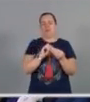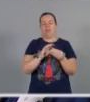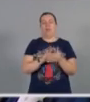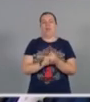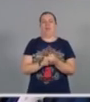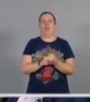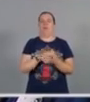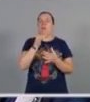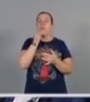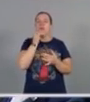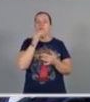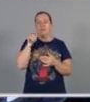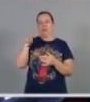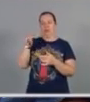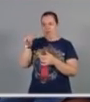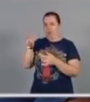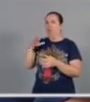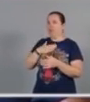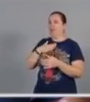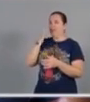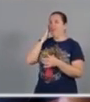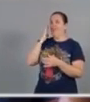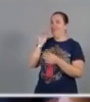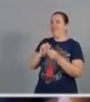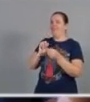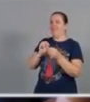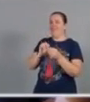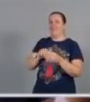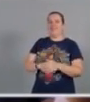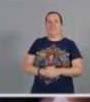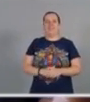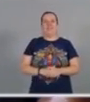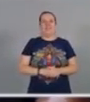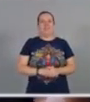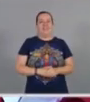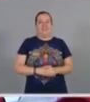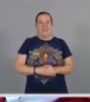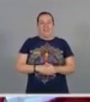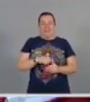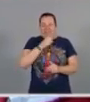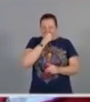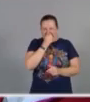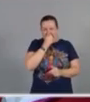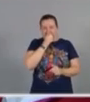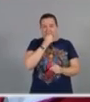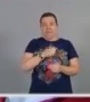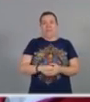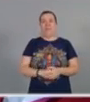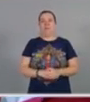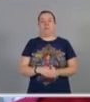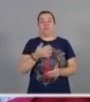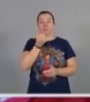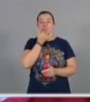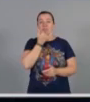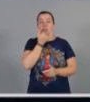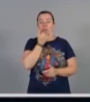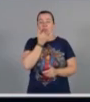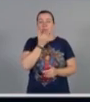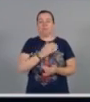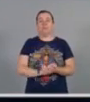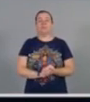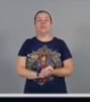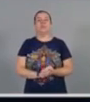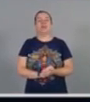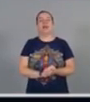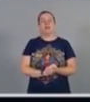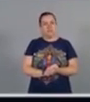nisso aqui isso eu sei fazer escuta o que eu disse e nos genes e pressionante